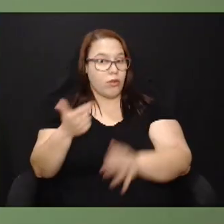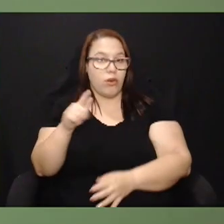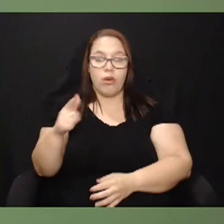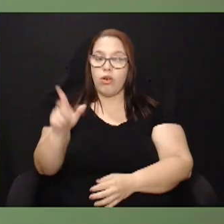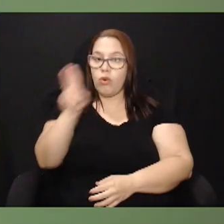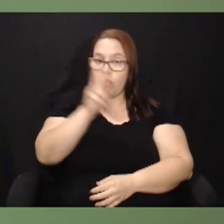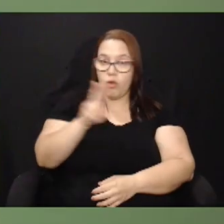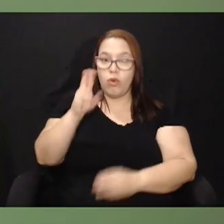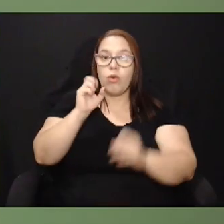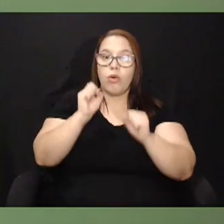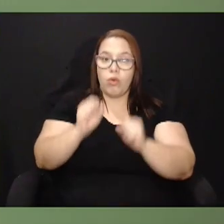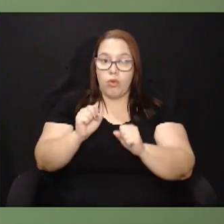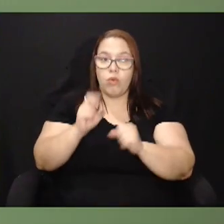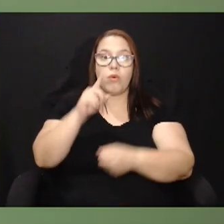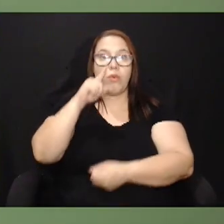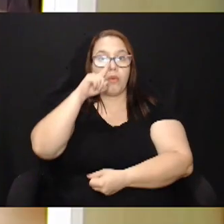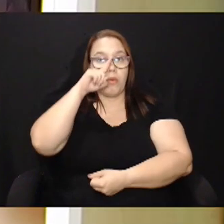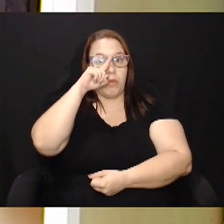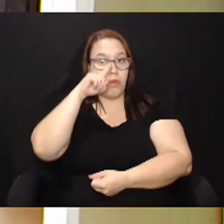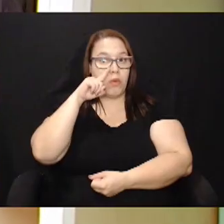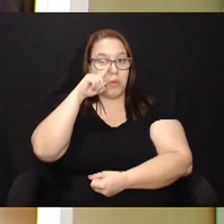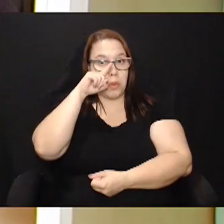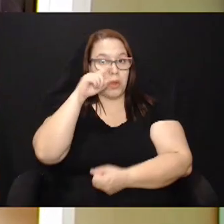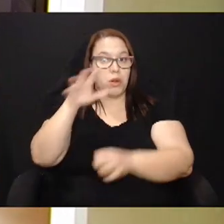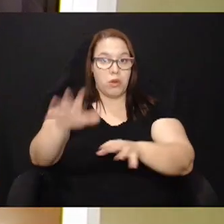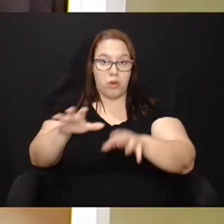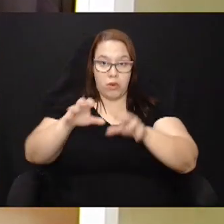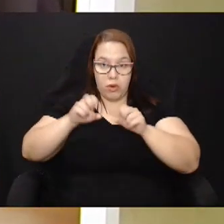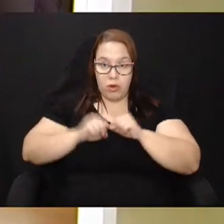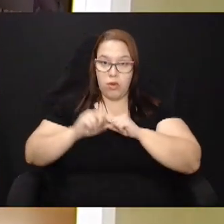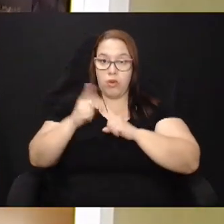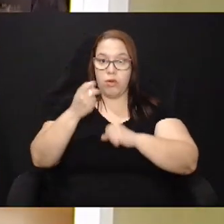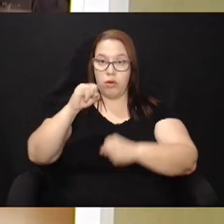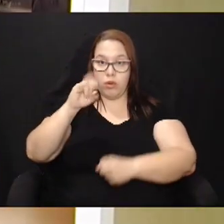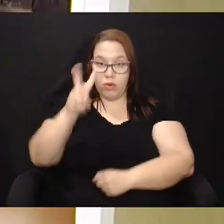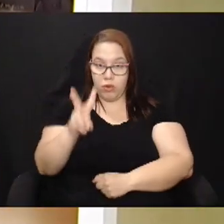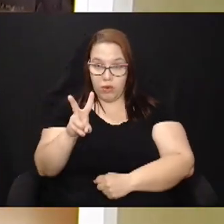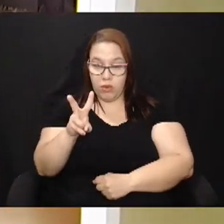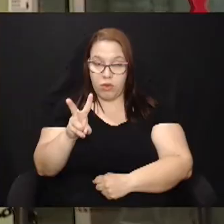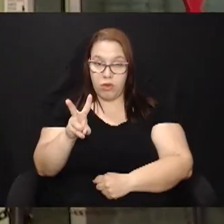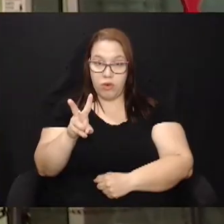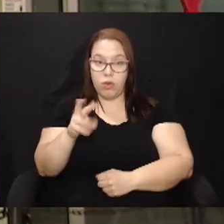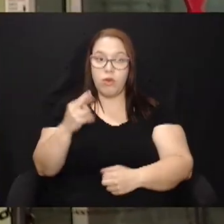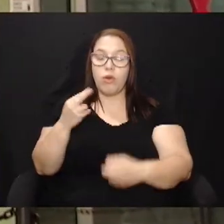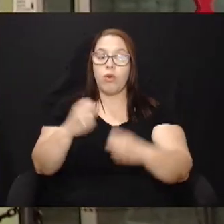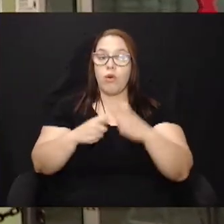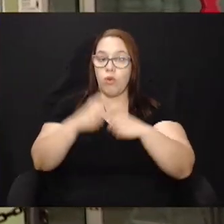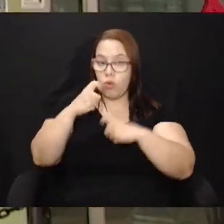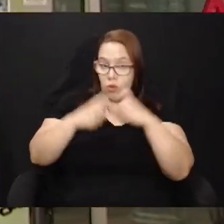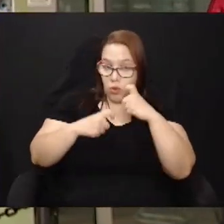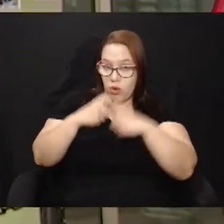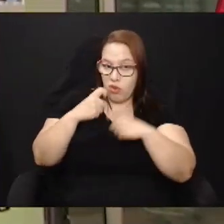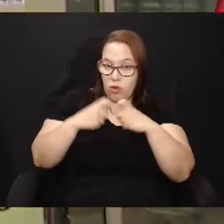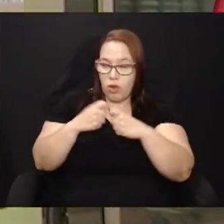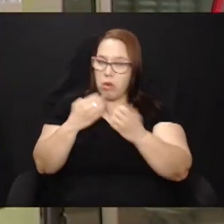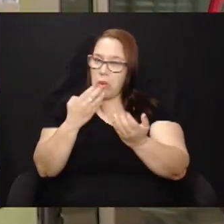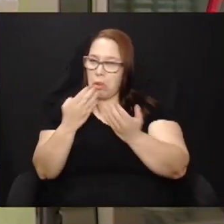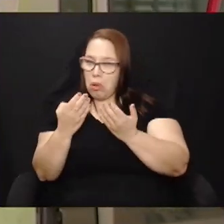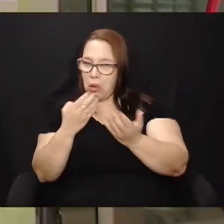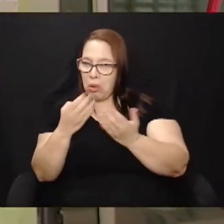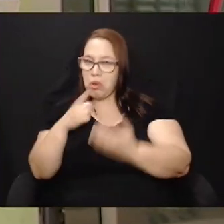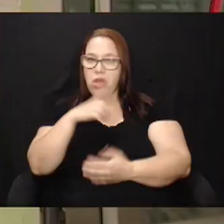estar em risco de se infectar pelo HIV, se ele tiver alguma relação com algum suspeito de ter o vírus.